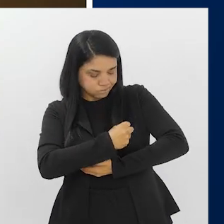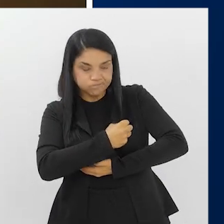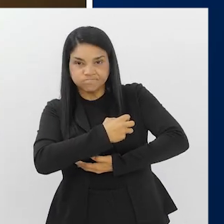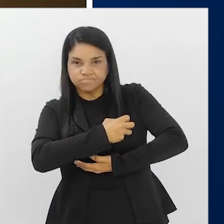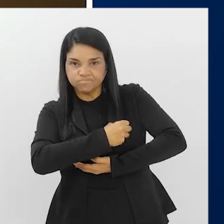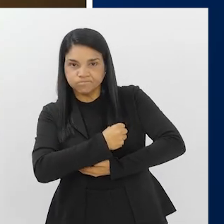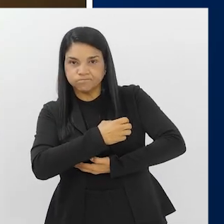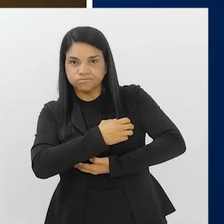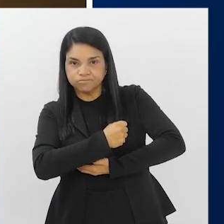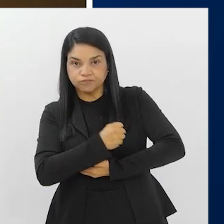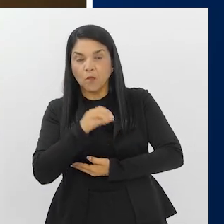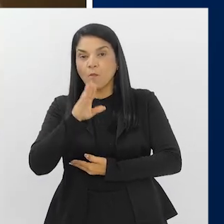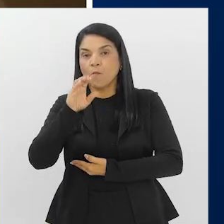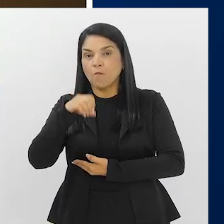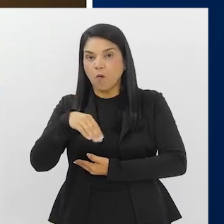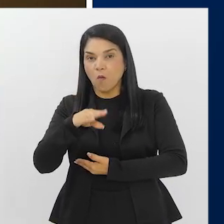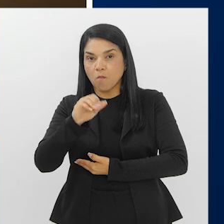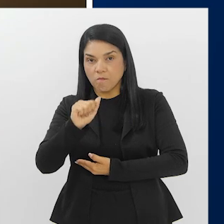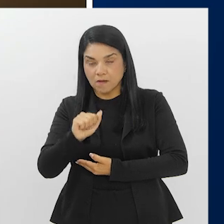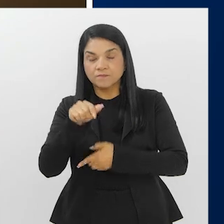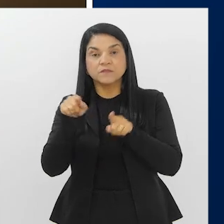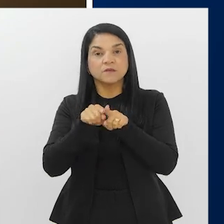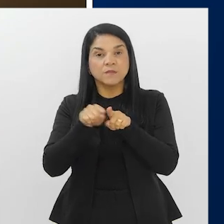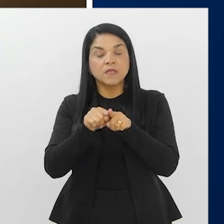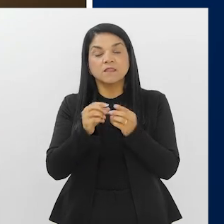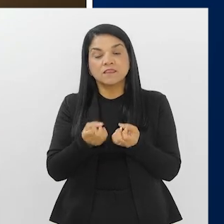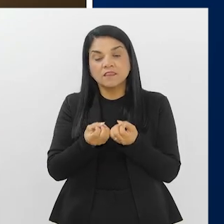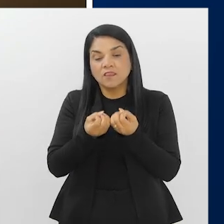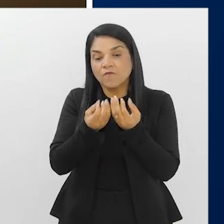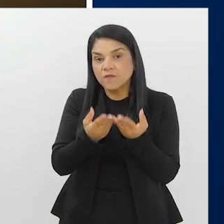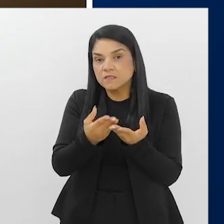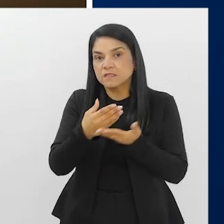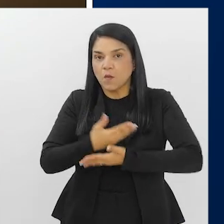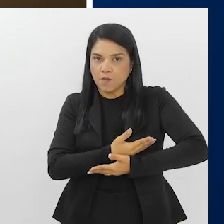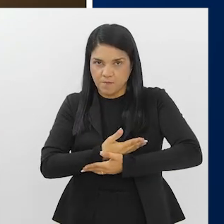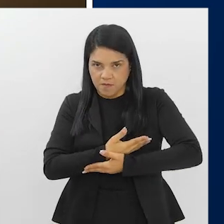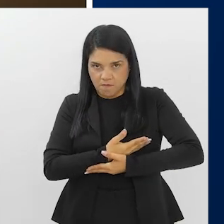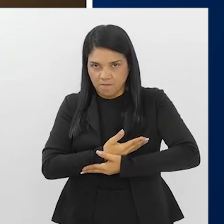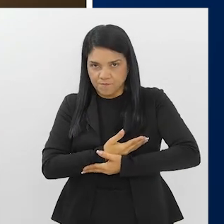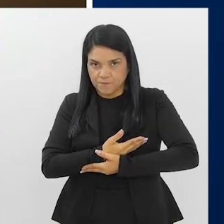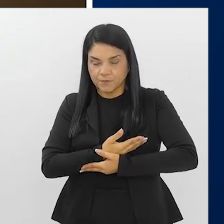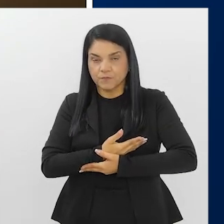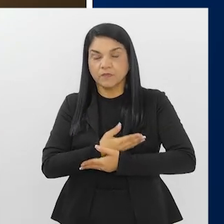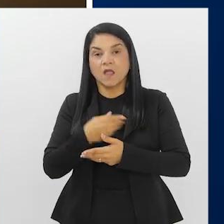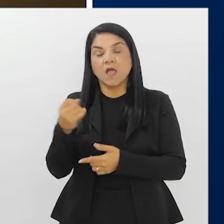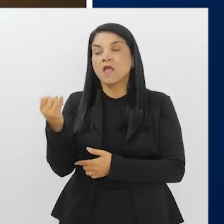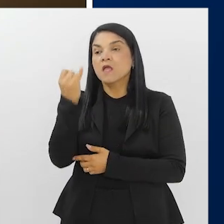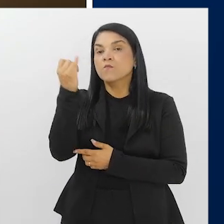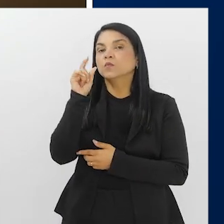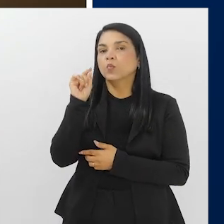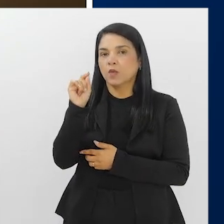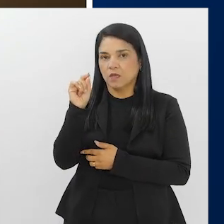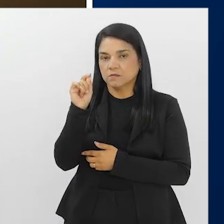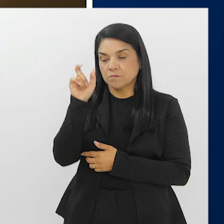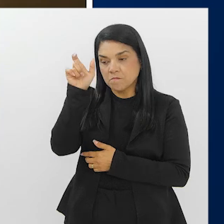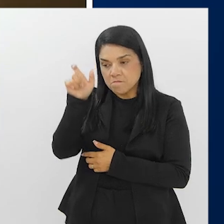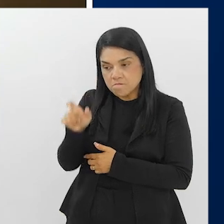esse leite e depois como a gente vai dar esse leite para esse bebê. Porque o que que é importante também? Se a partir do momento que a mãe está